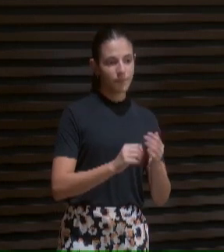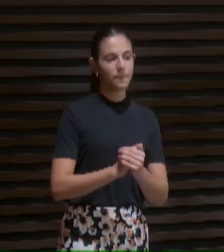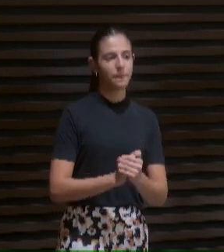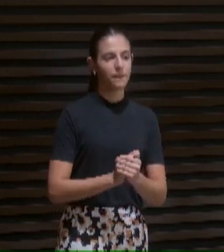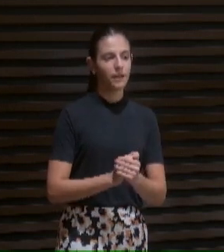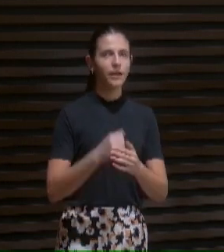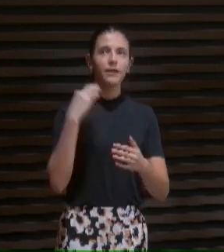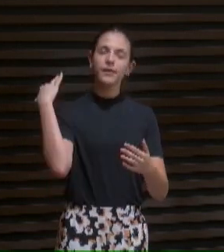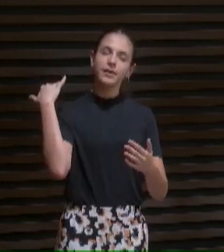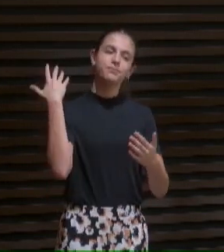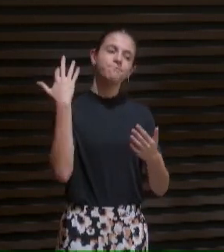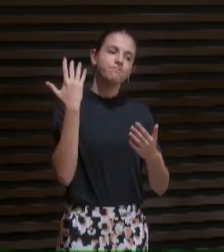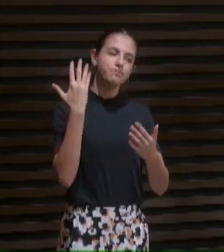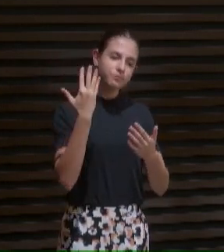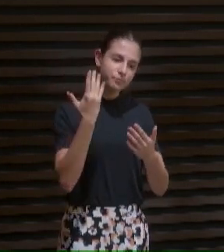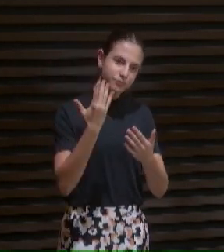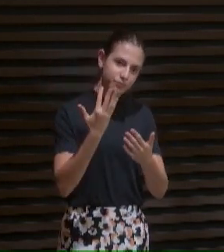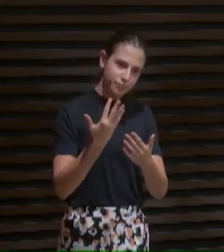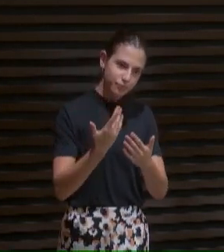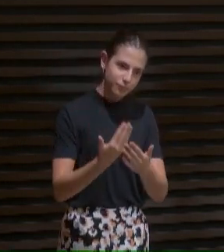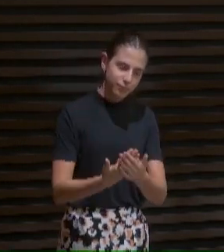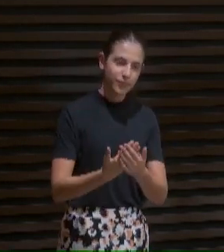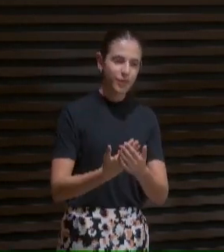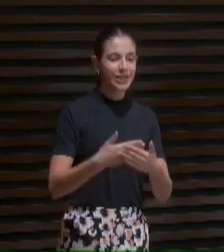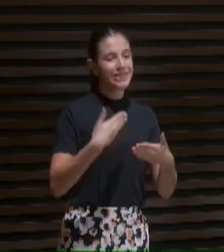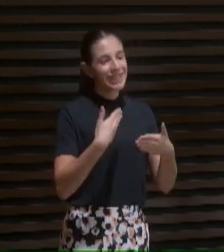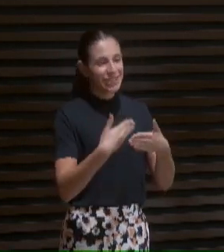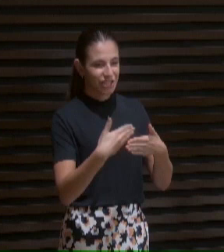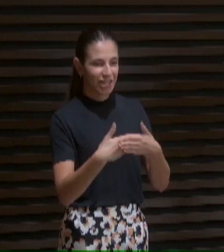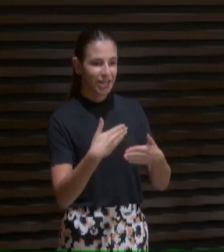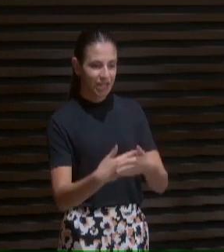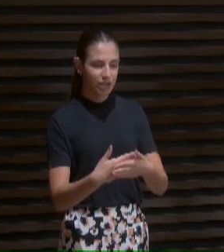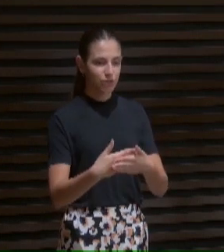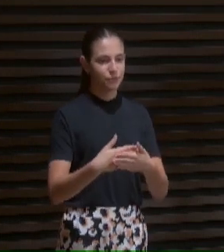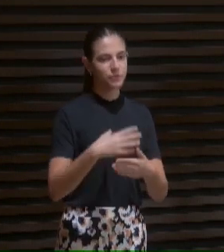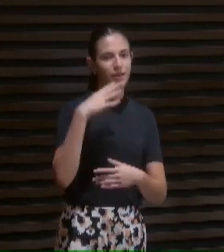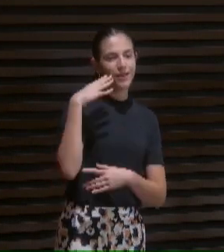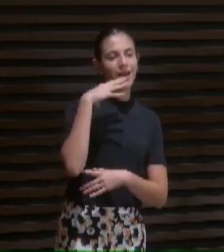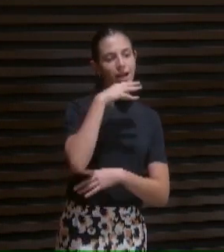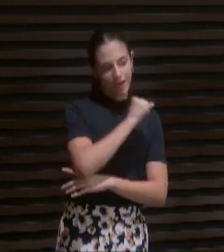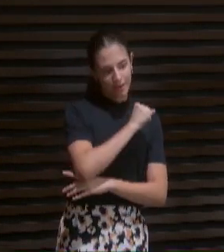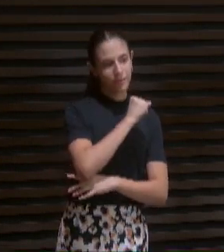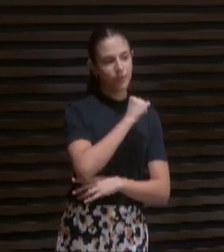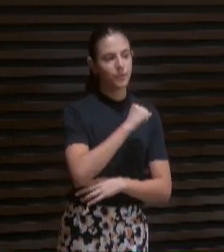recrudescendo, ele vem apertando o acelerador e se tornando